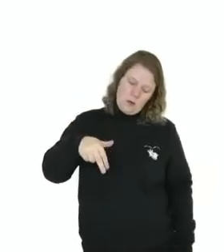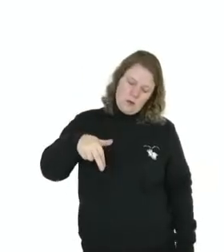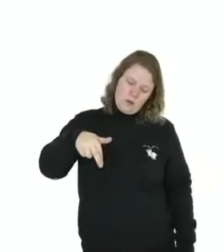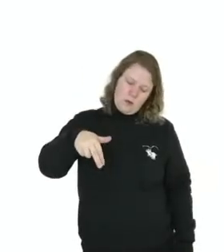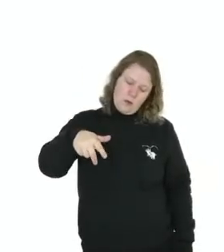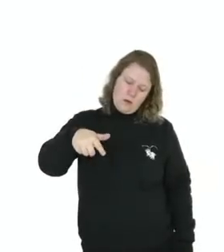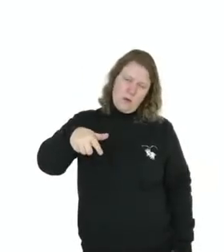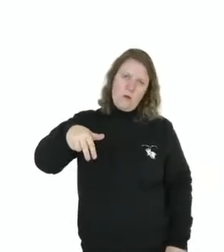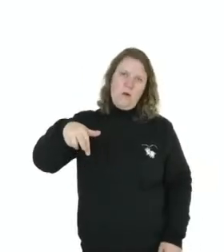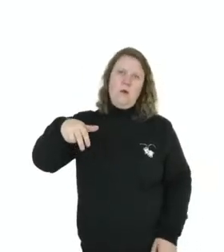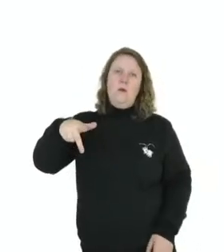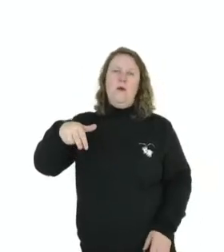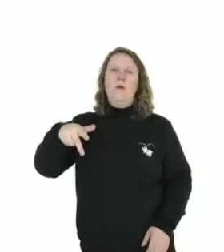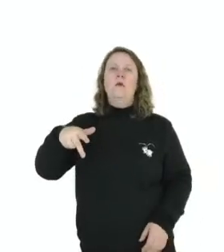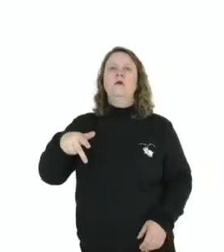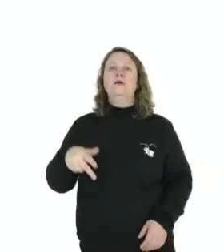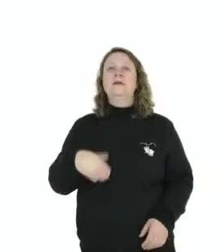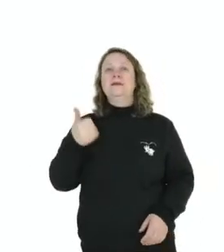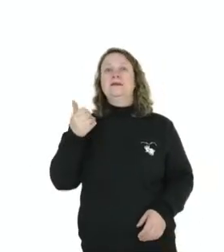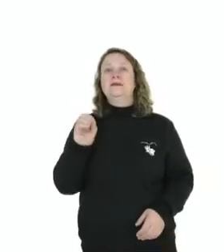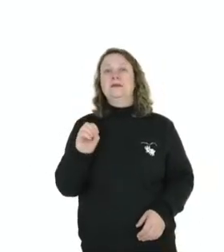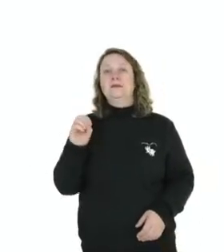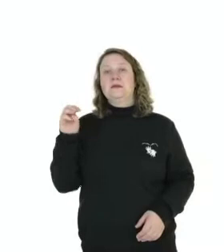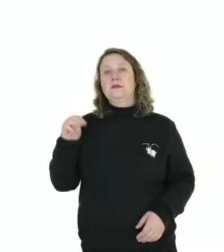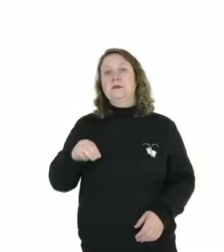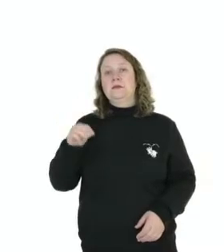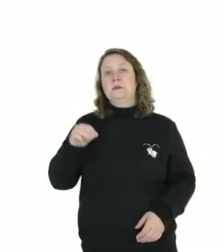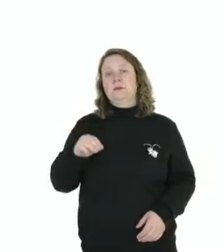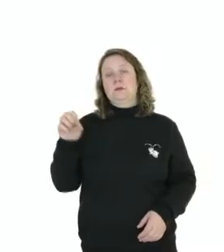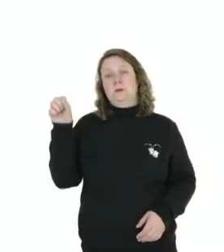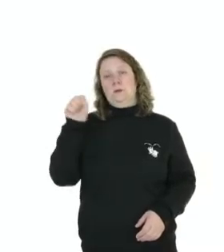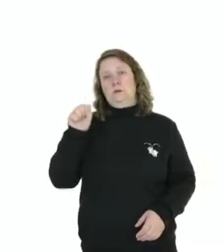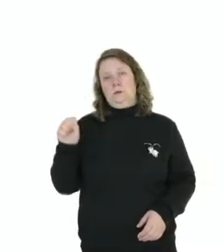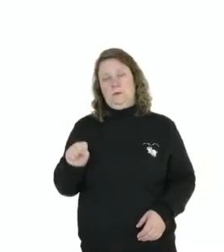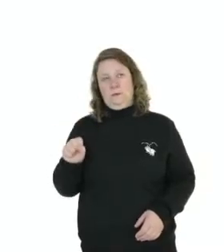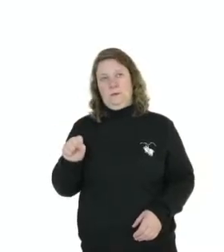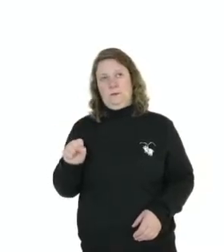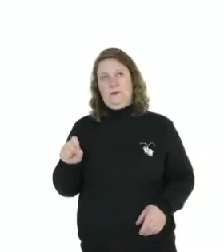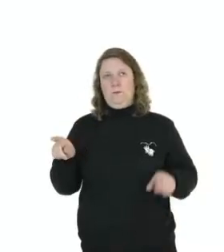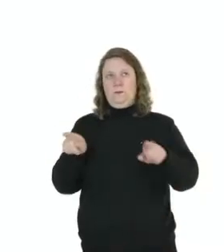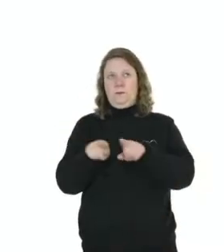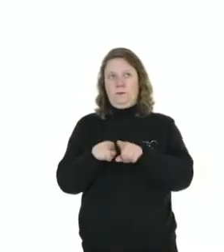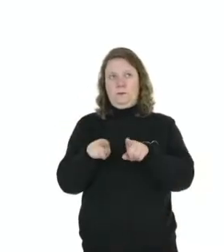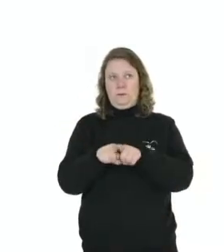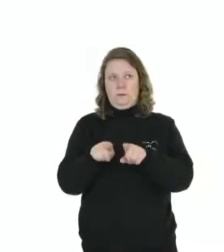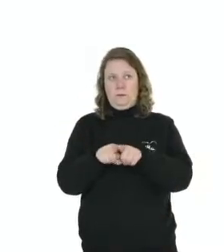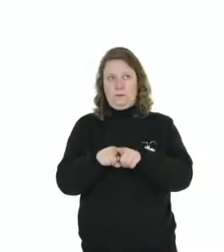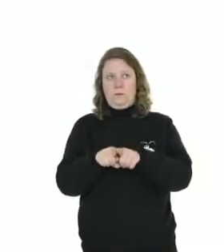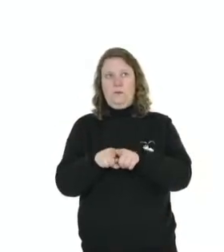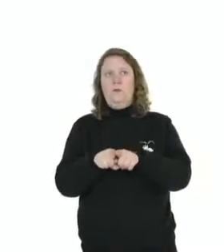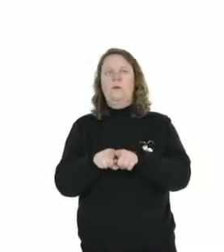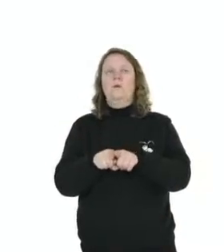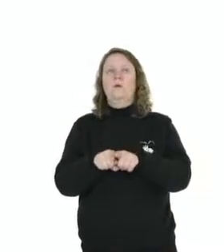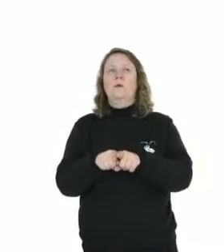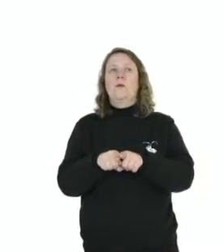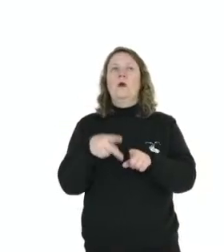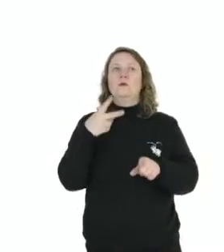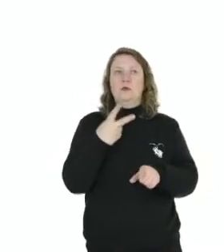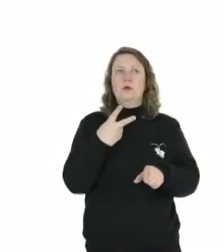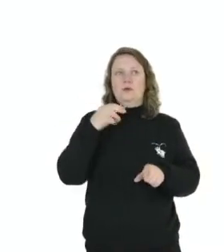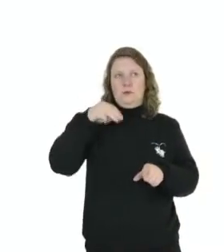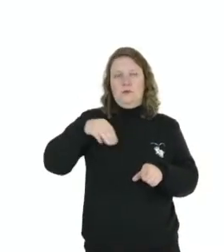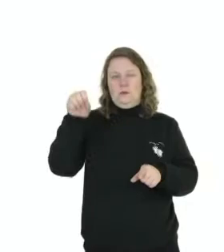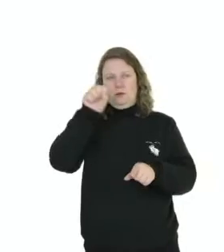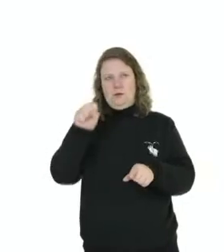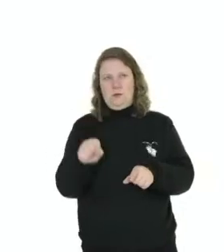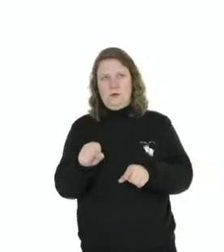do rio que cai, a 10 metros de altura do solo. Adotando G igual a 10 metros por segundo, qual a energia mecânica